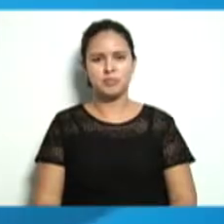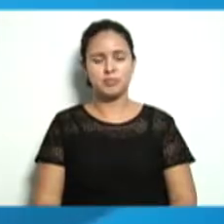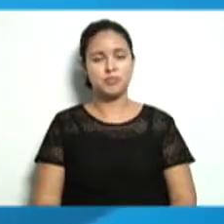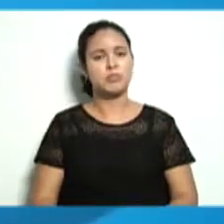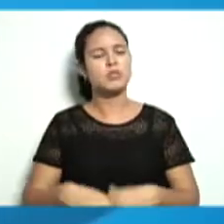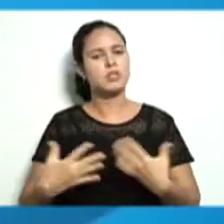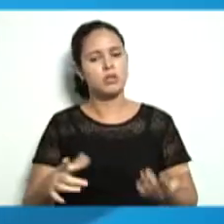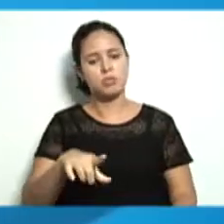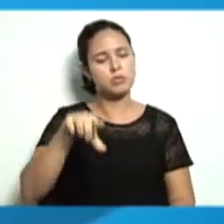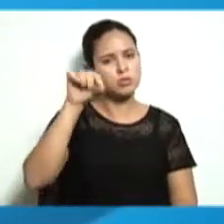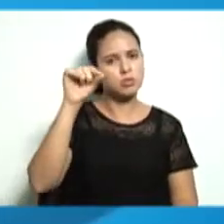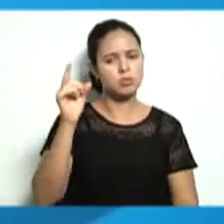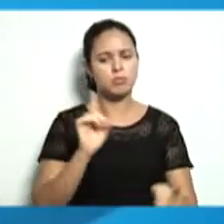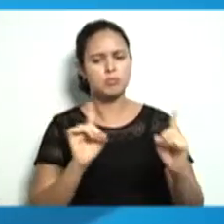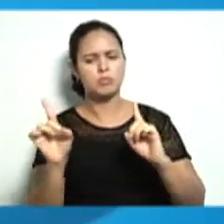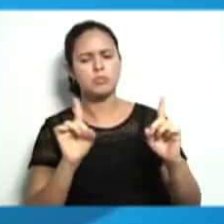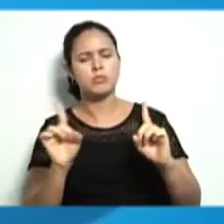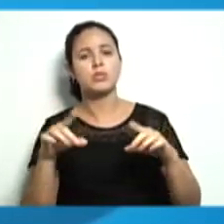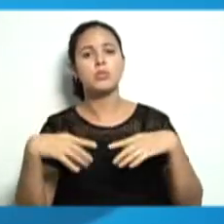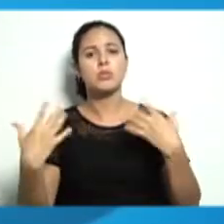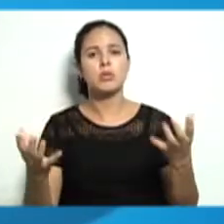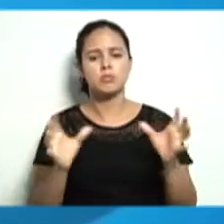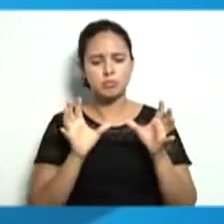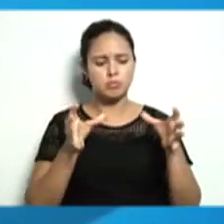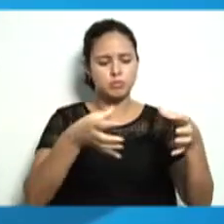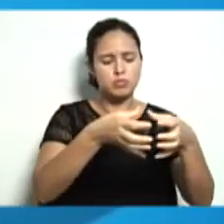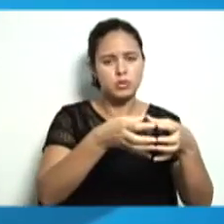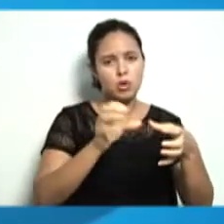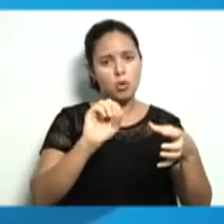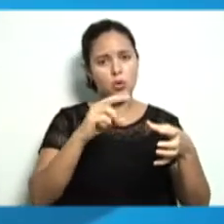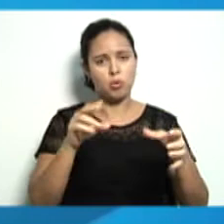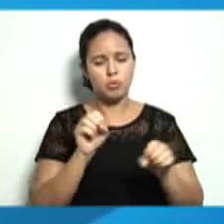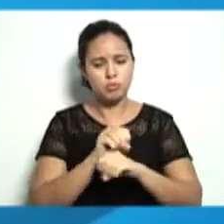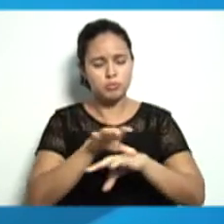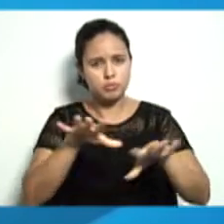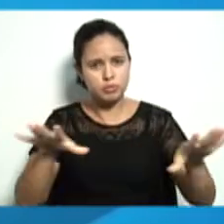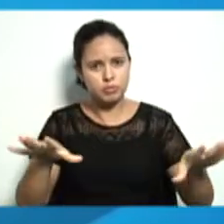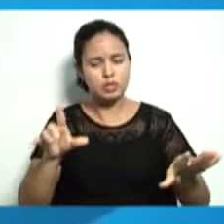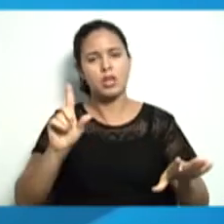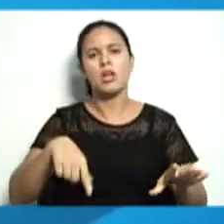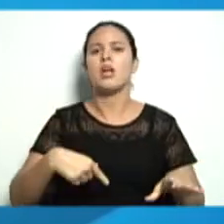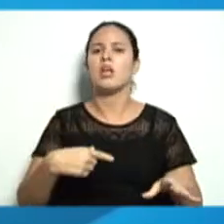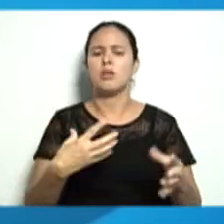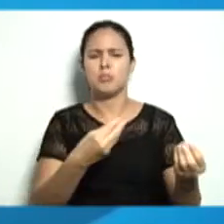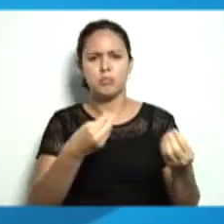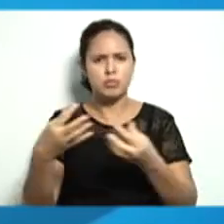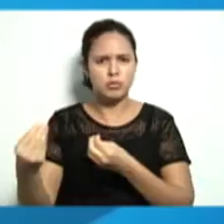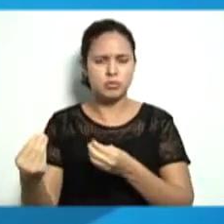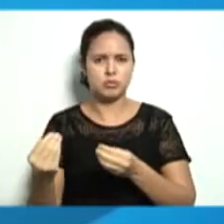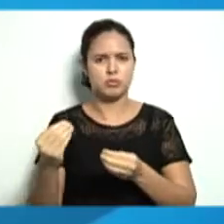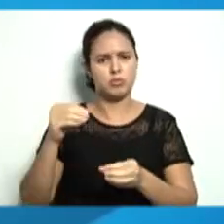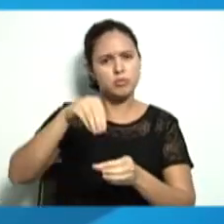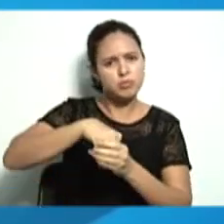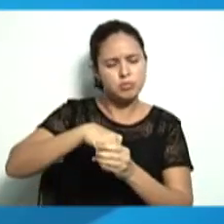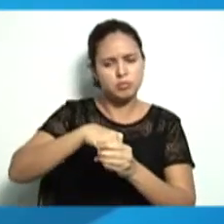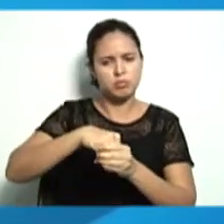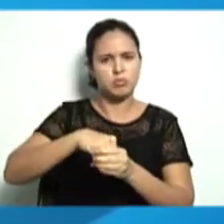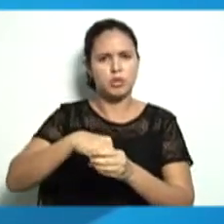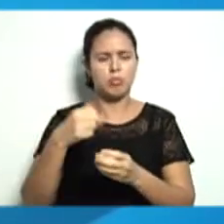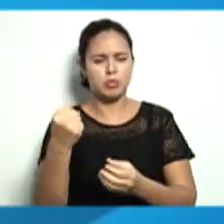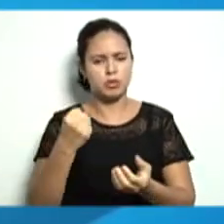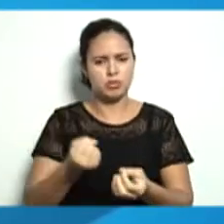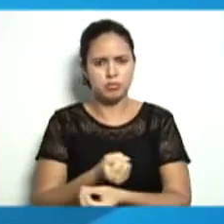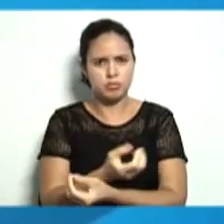A escolha pelo modelo centralizado ou descentralizado envolve uma série de fatores, como a distribuição de poder,